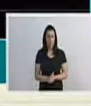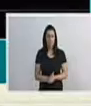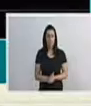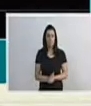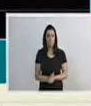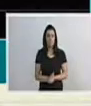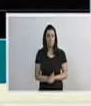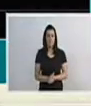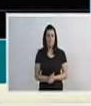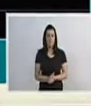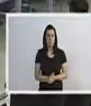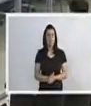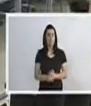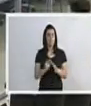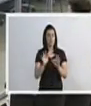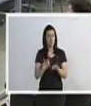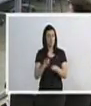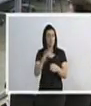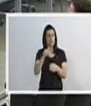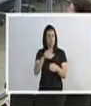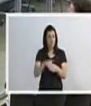Encerrada a votação.